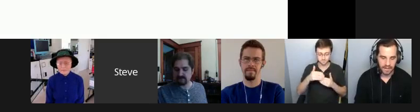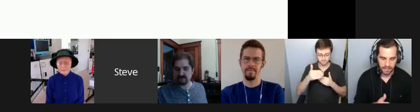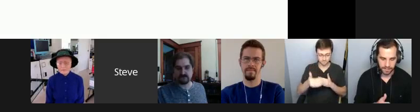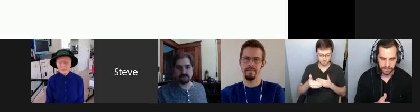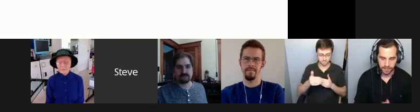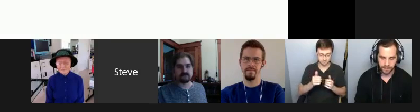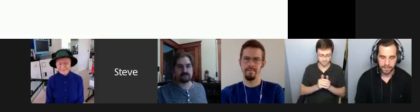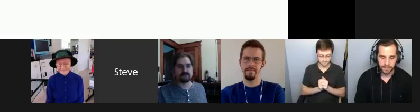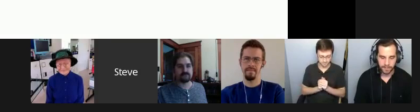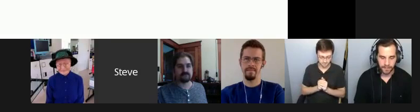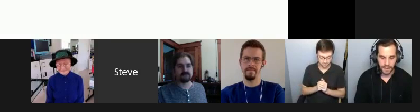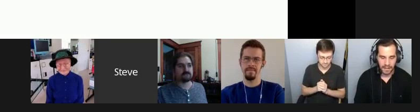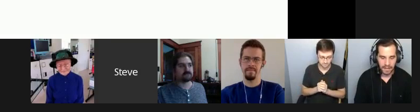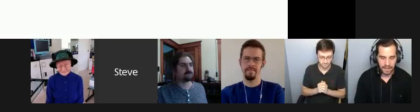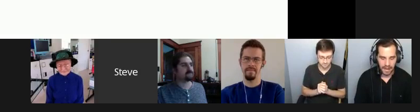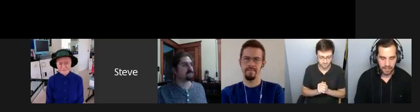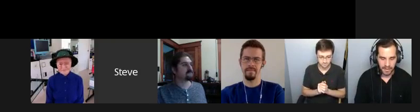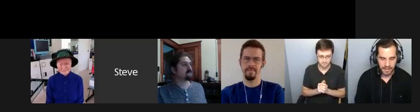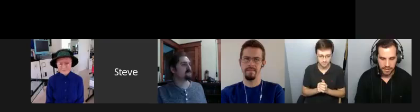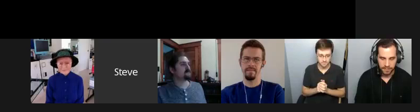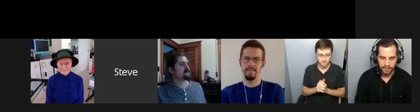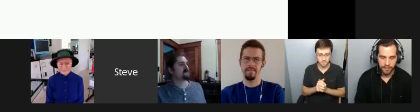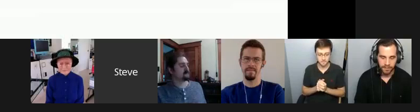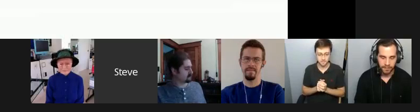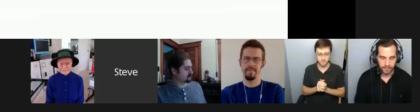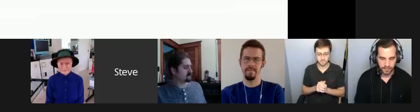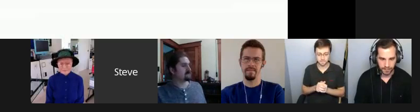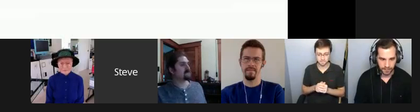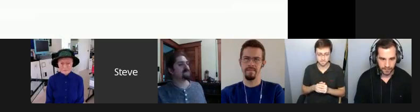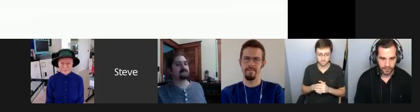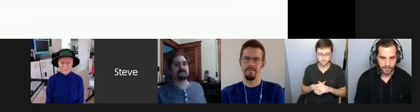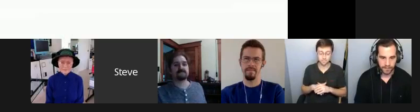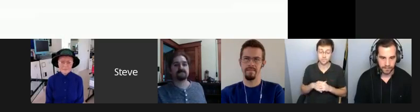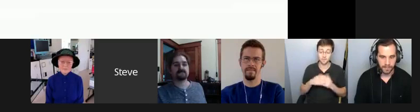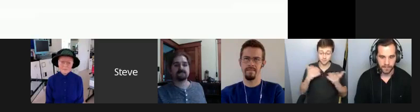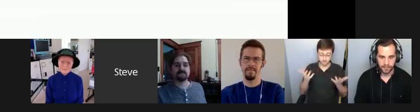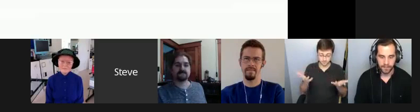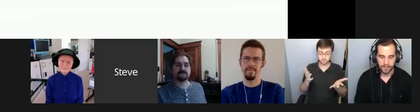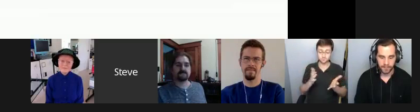de sinais. Next slide, please.